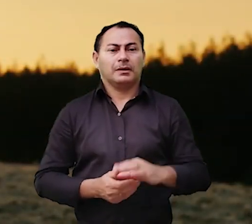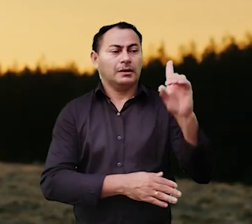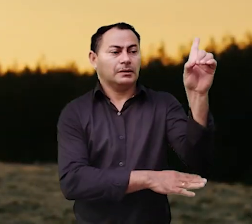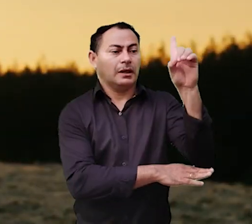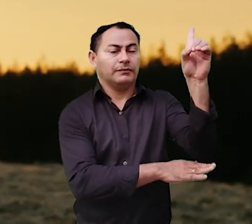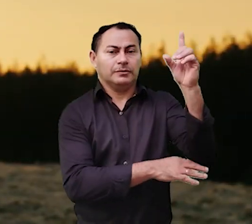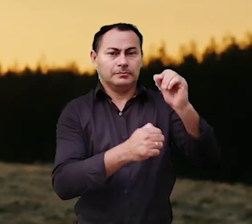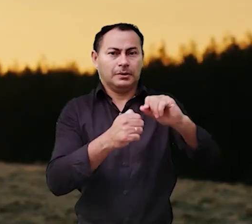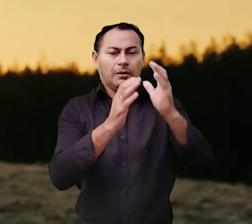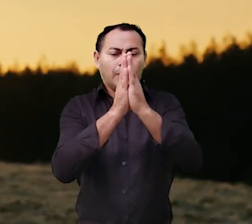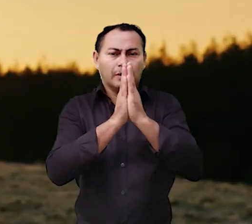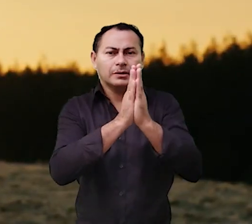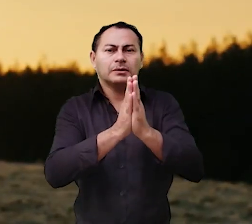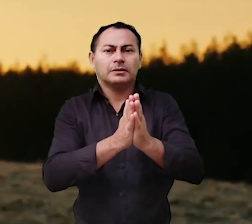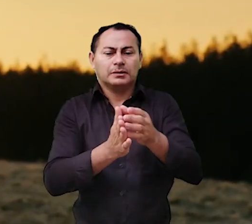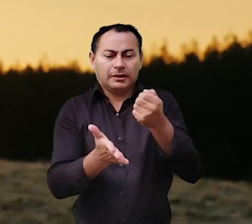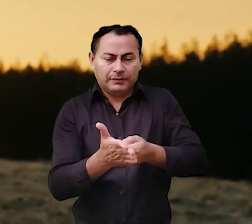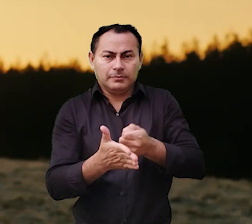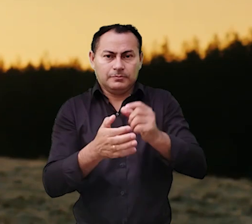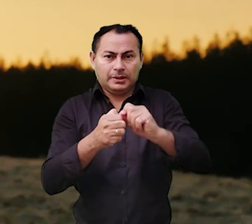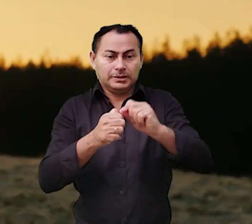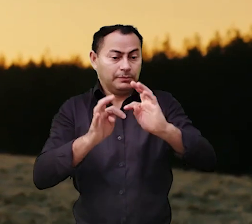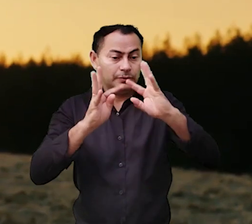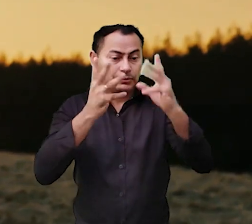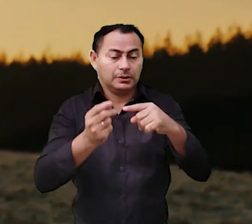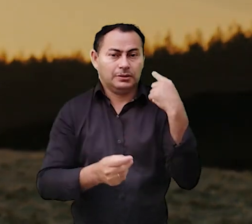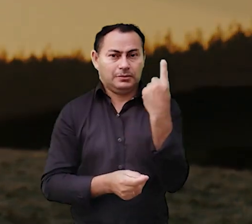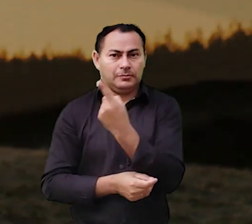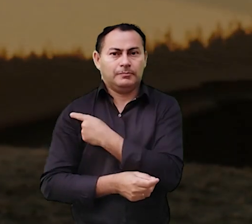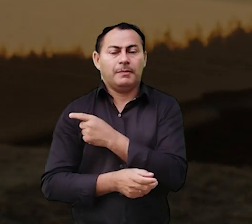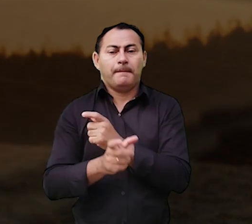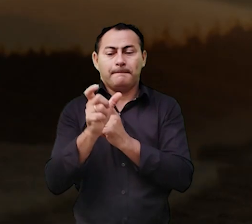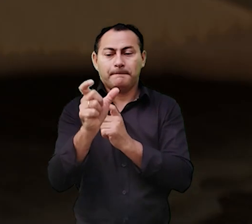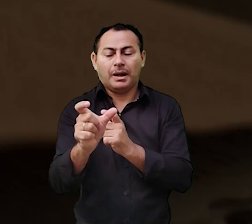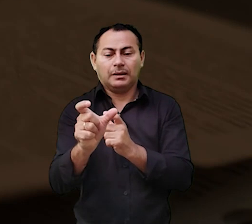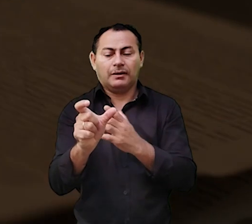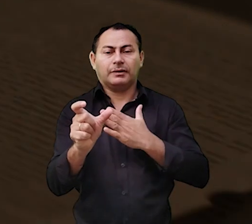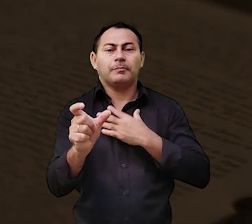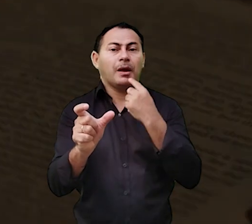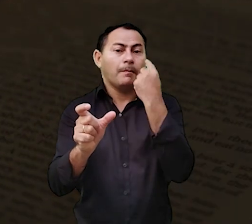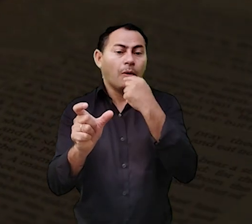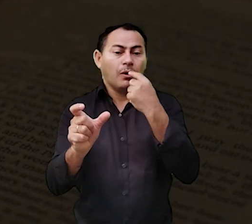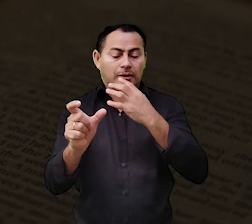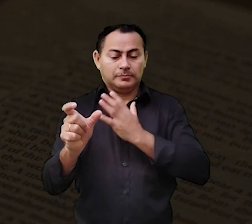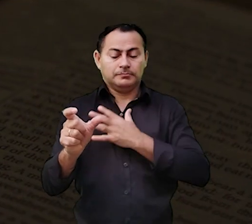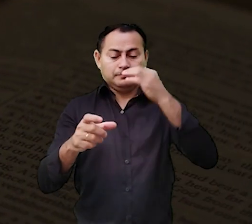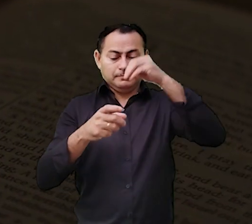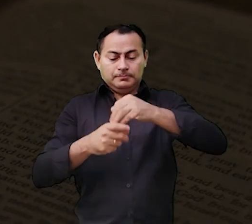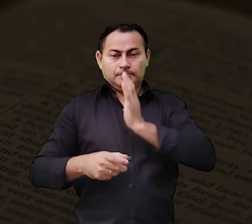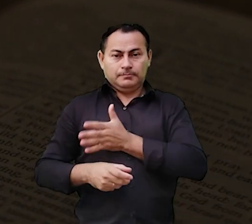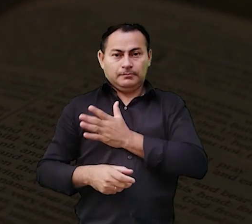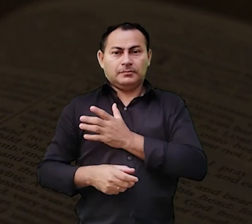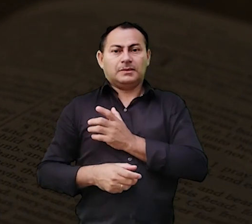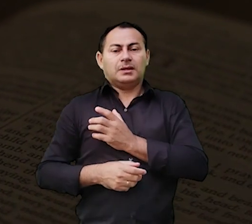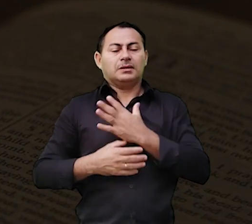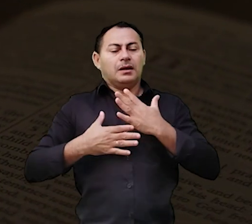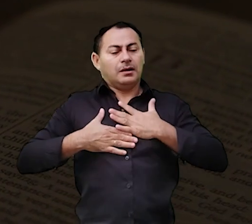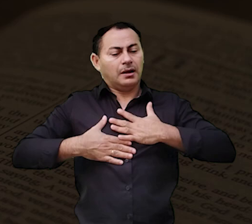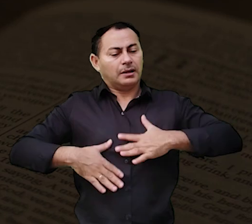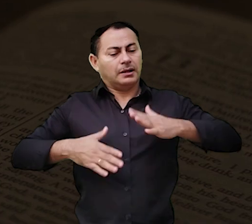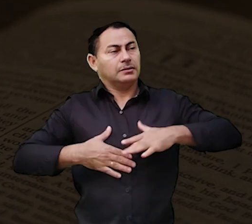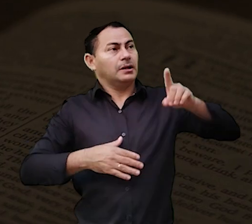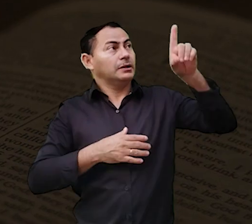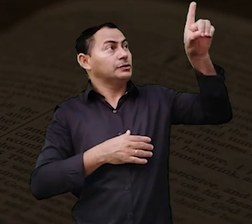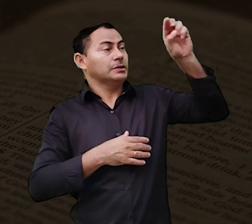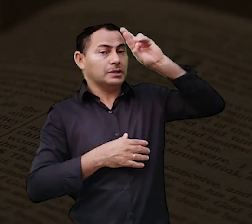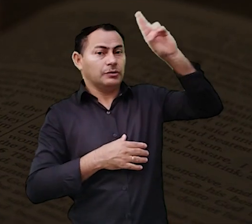Ele faz uma oração que deveria ser feita por todos nós. Que as palavras da minha boca e a meditação do meu coração sejam agradáveis